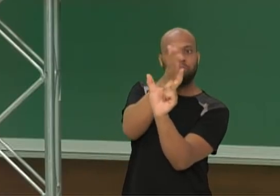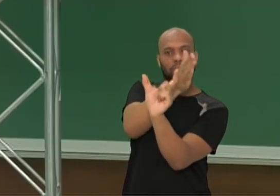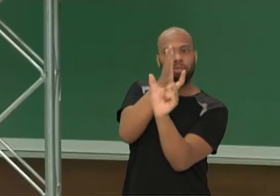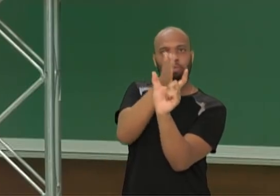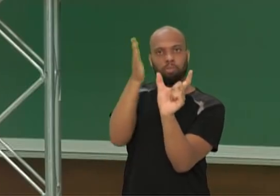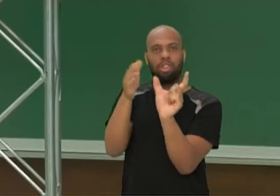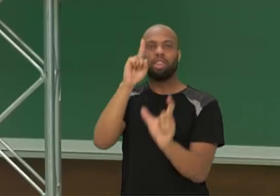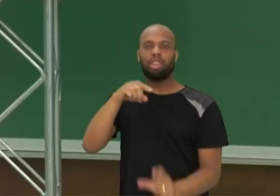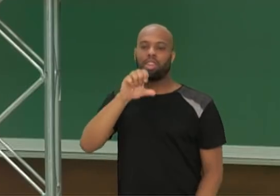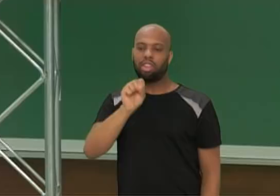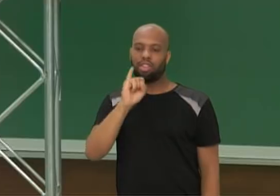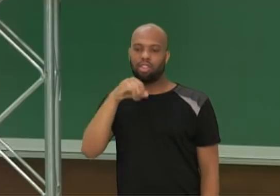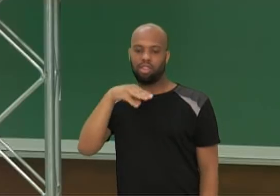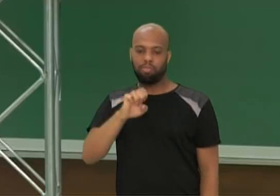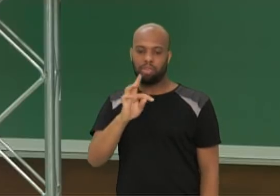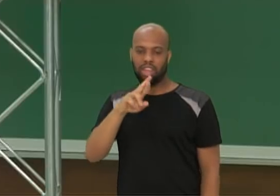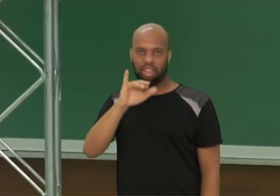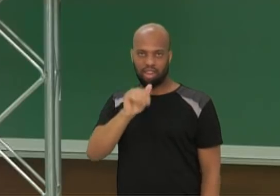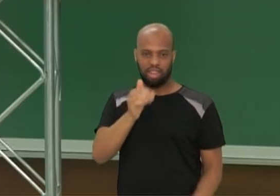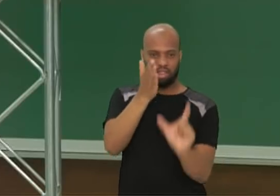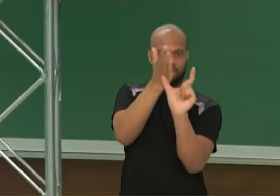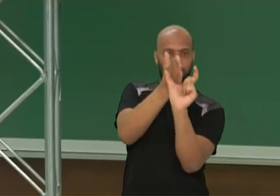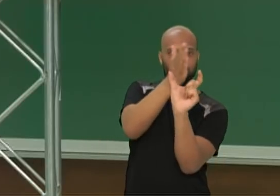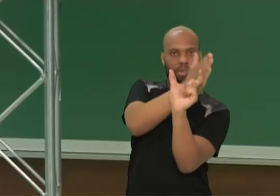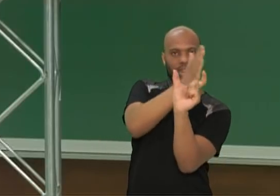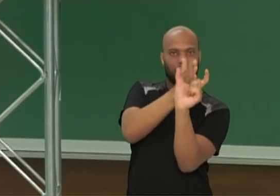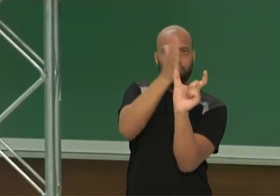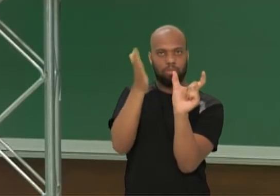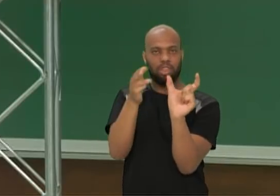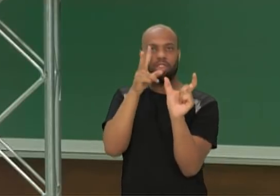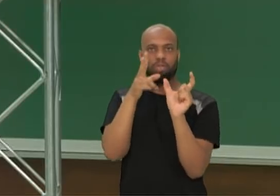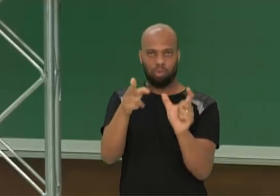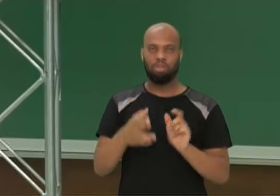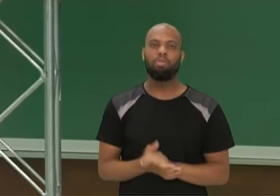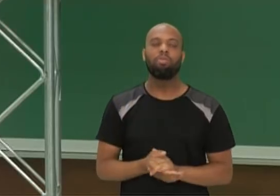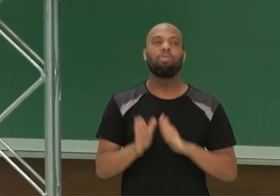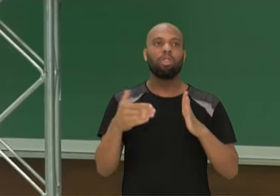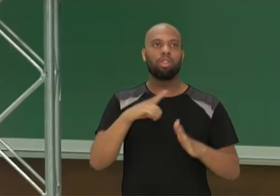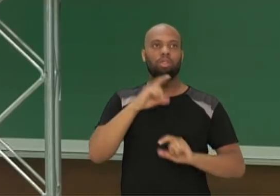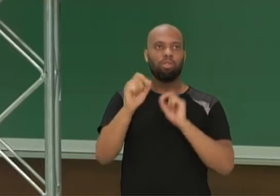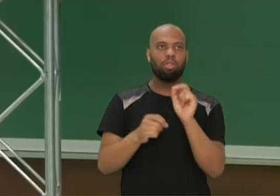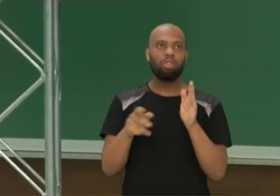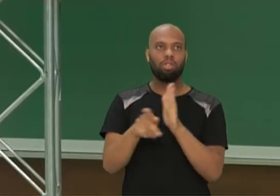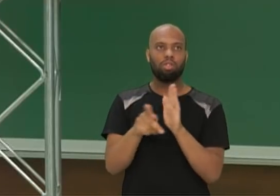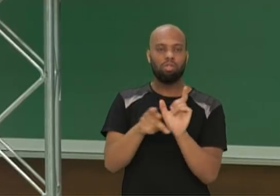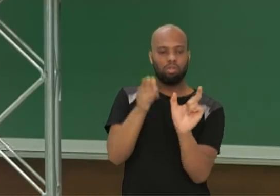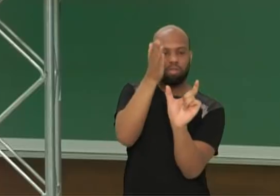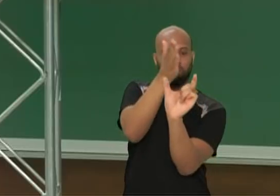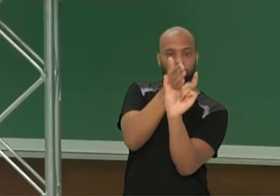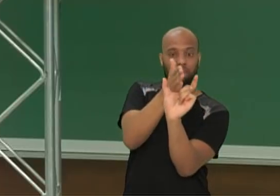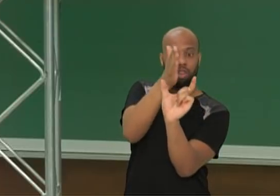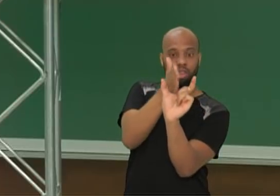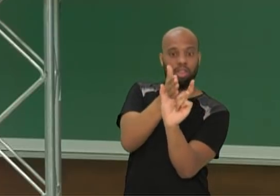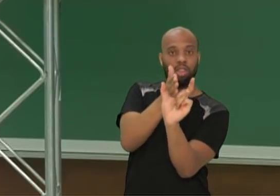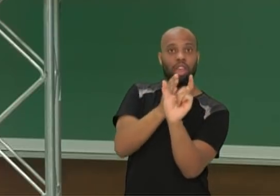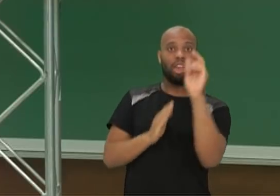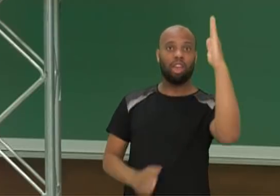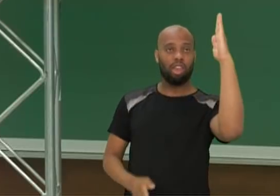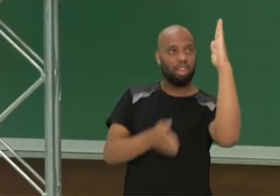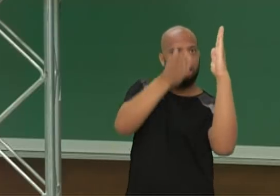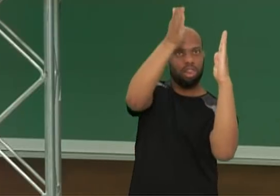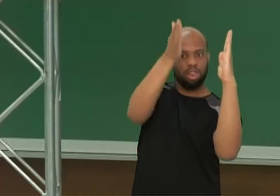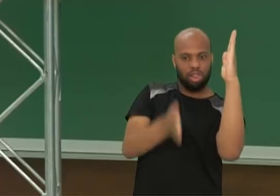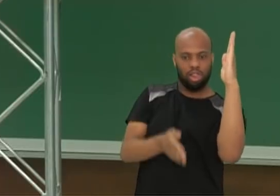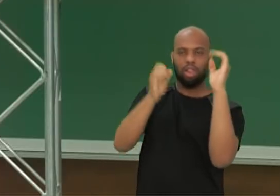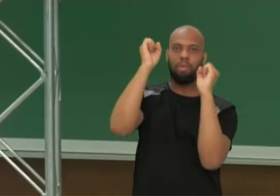dividindo a parábola em duas partes simétricas. Então, o eixo de simetria aqui está paralelo ao eixo y. Quem